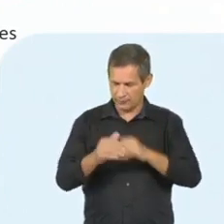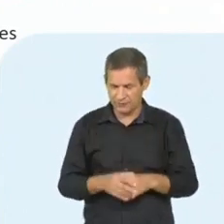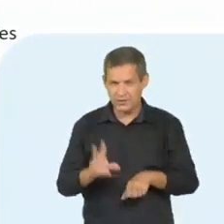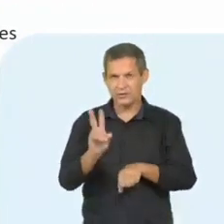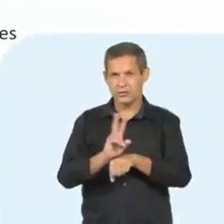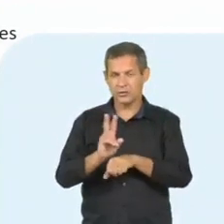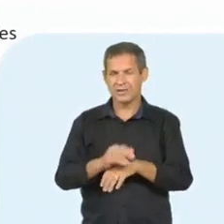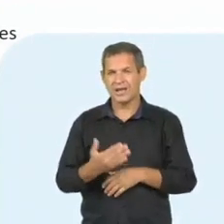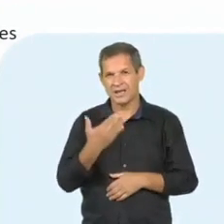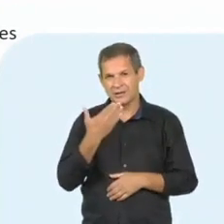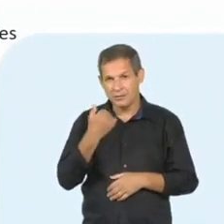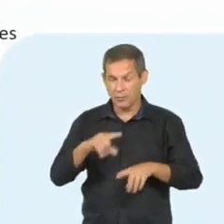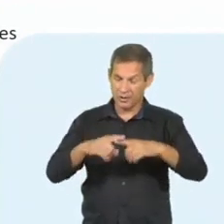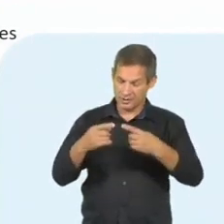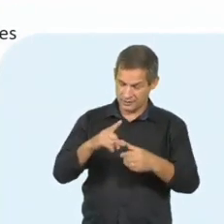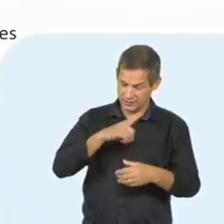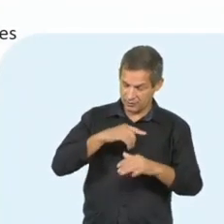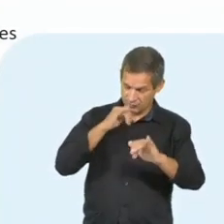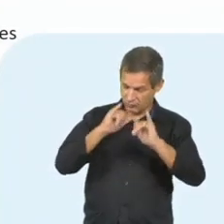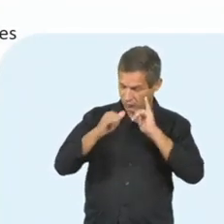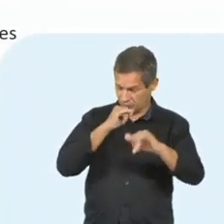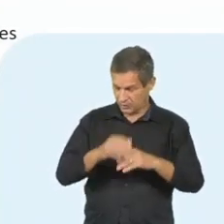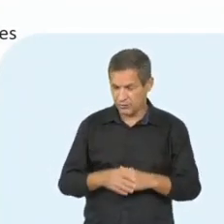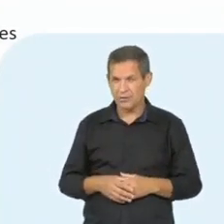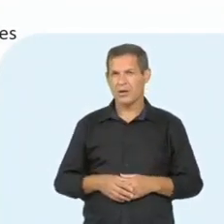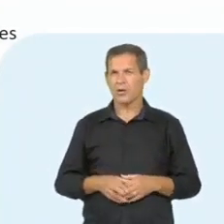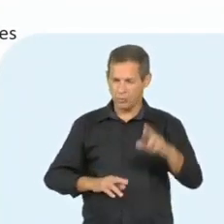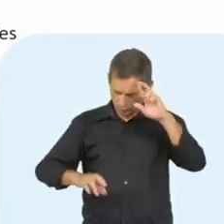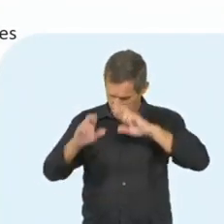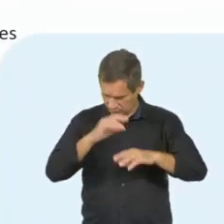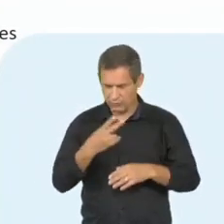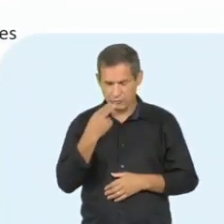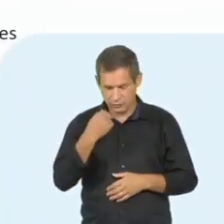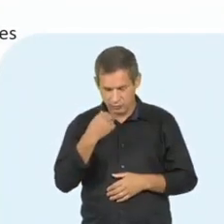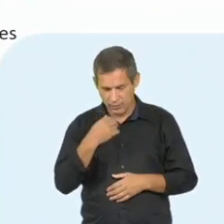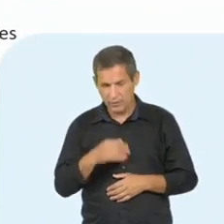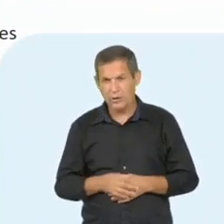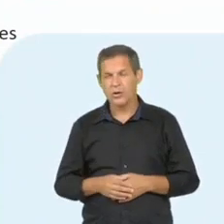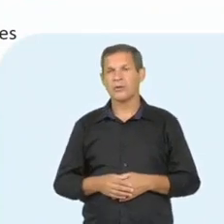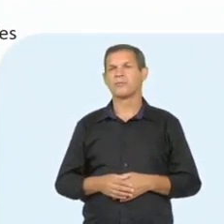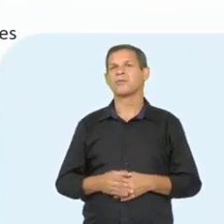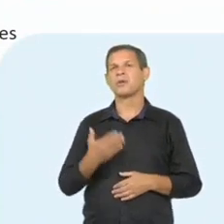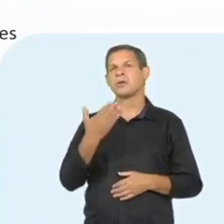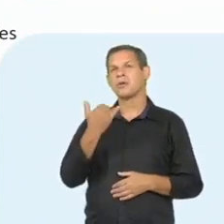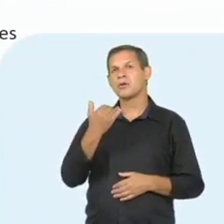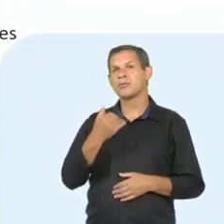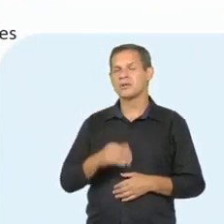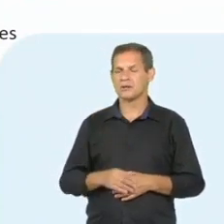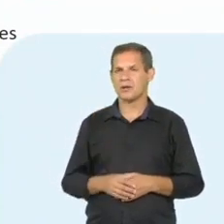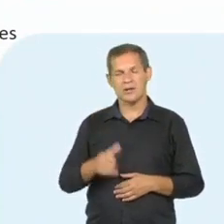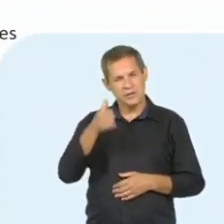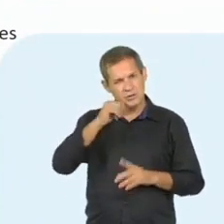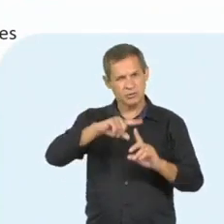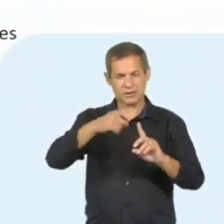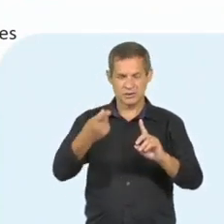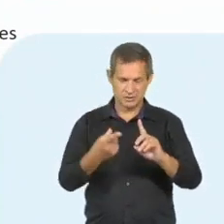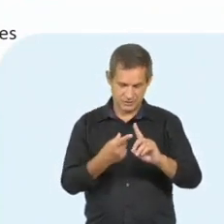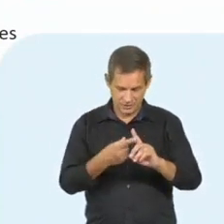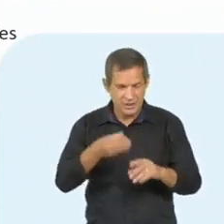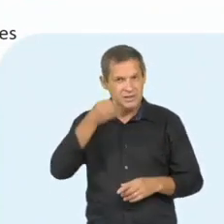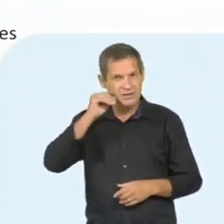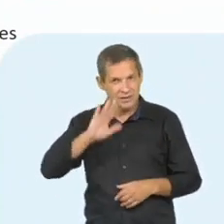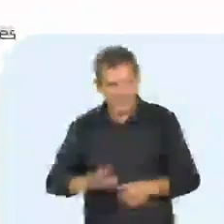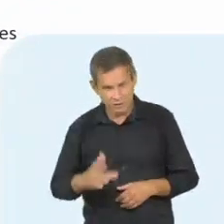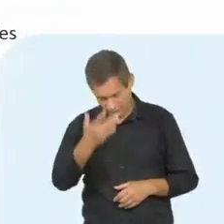Vigilância Alimentar, ele fornece informações quanto ao diagnóstico nutricional e consumo alimentar de gestantes,